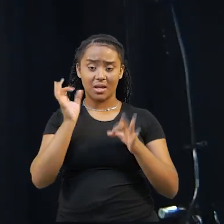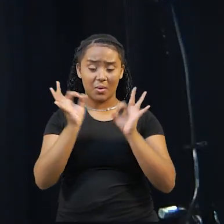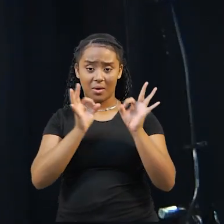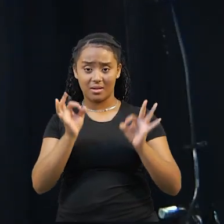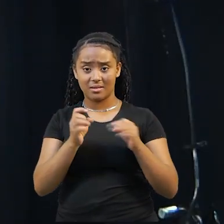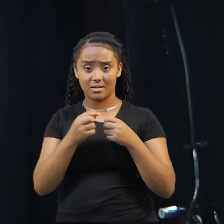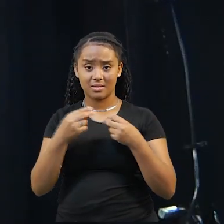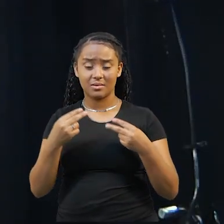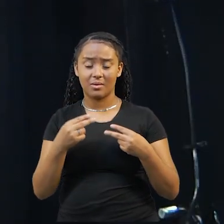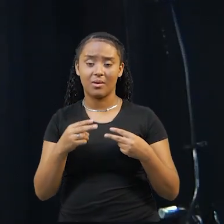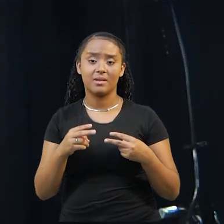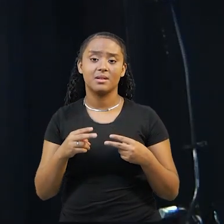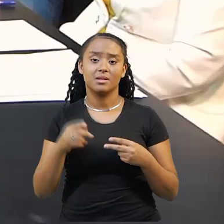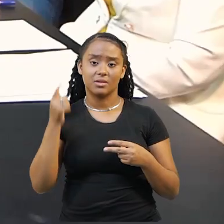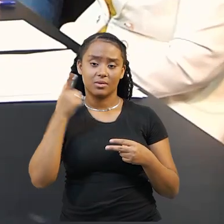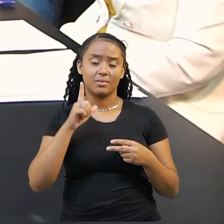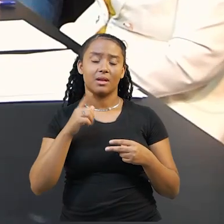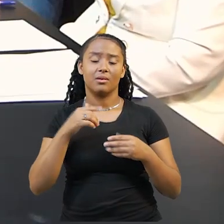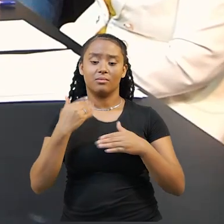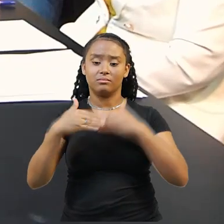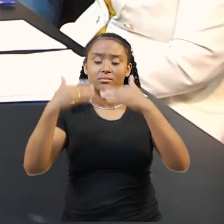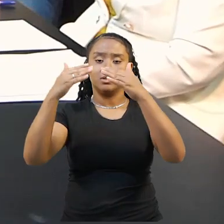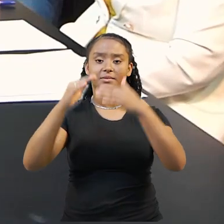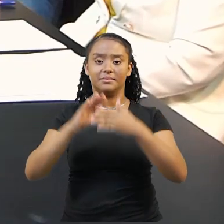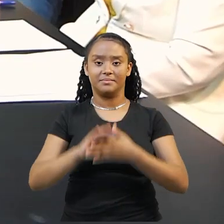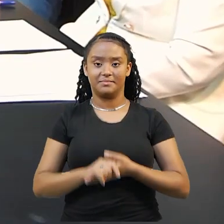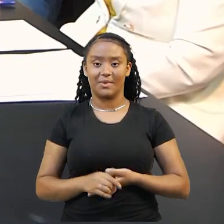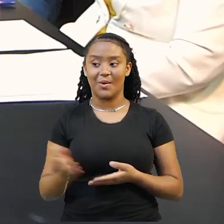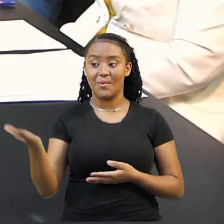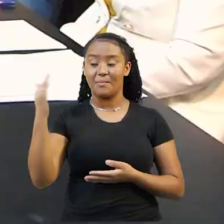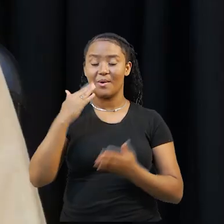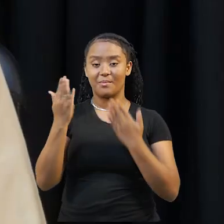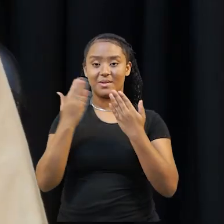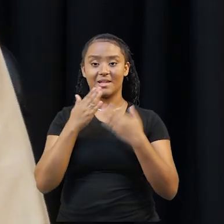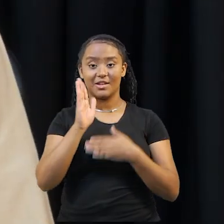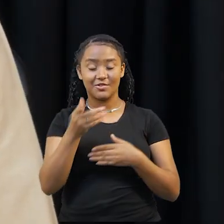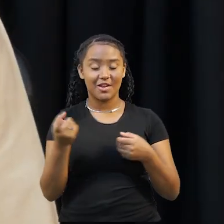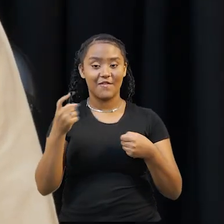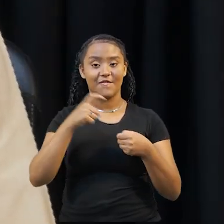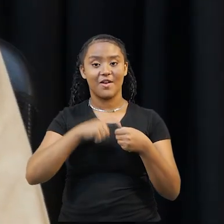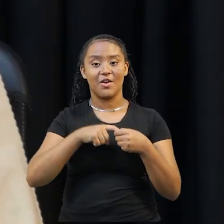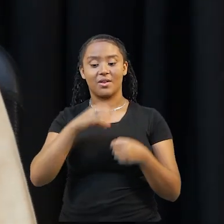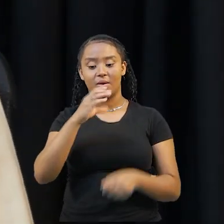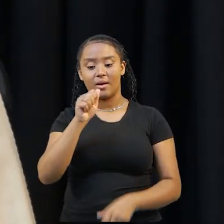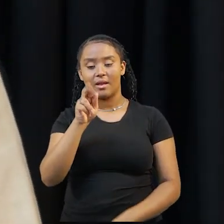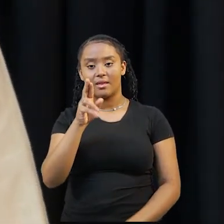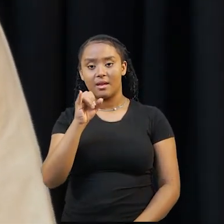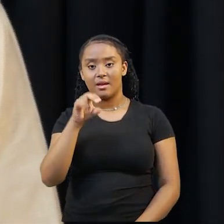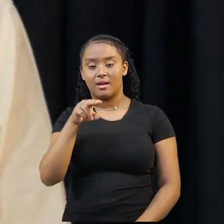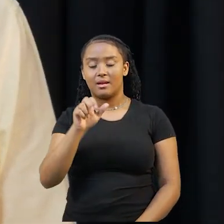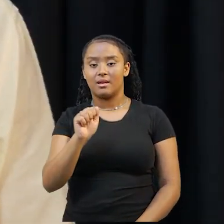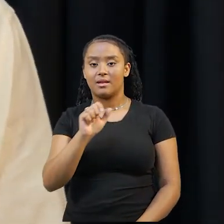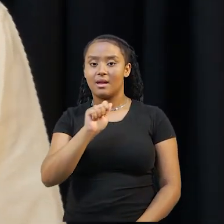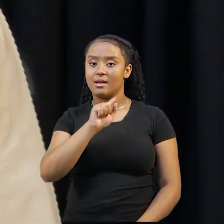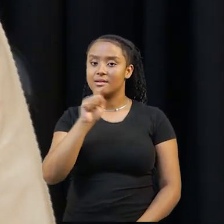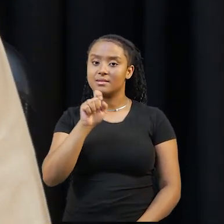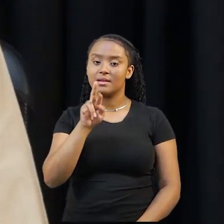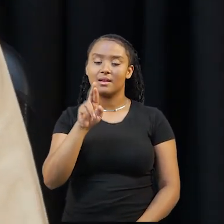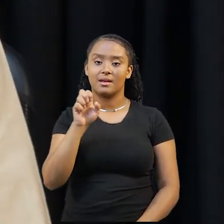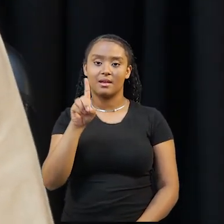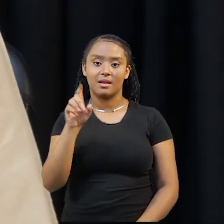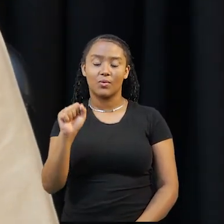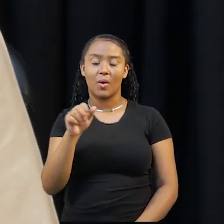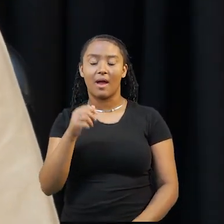que era o objetivo principal. Bora prosear. Volta daqui a pouquinho com Catarina Azeredo,